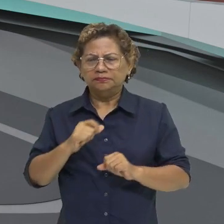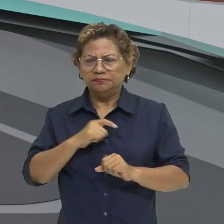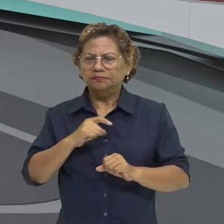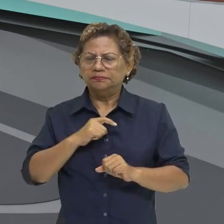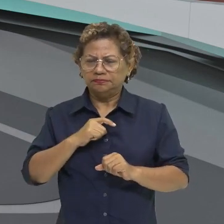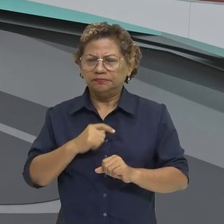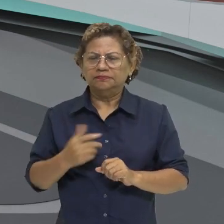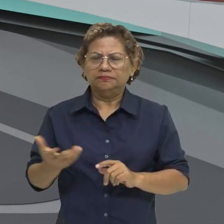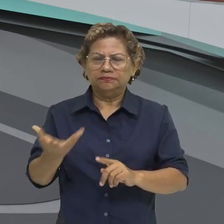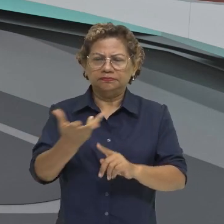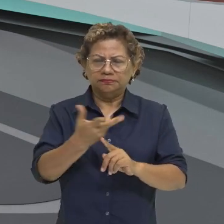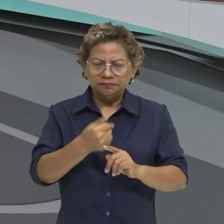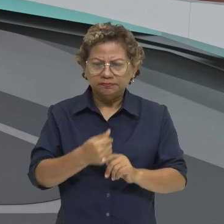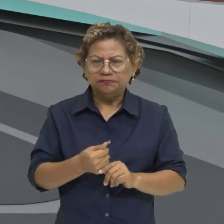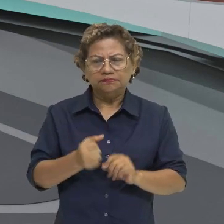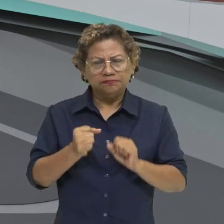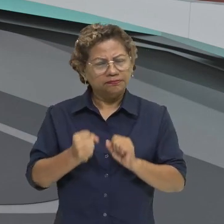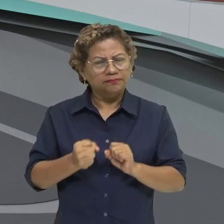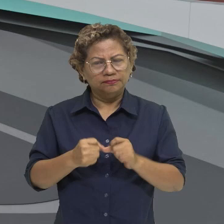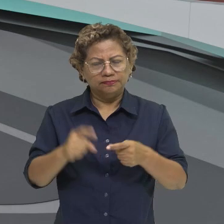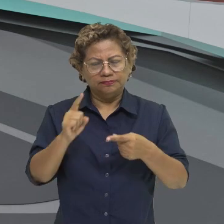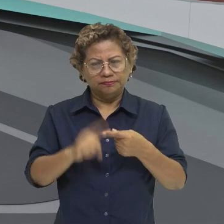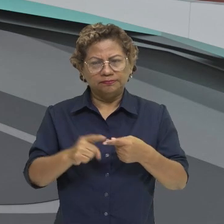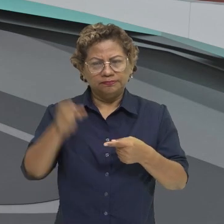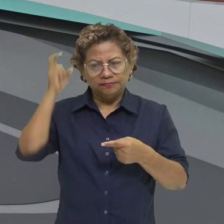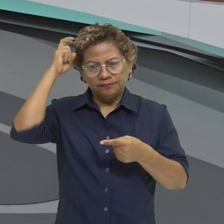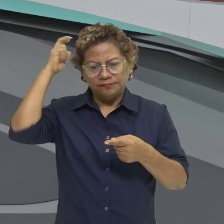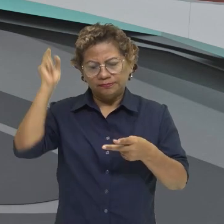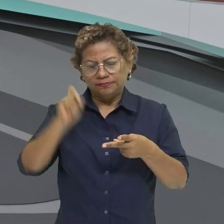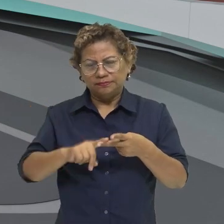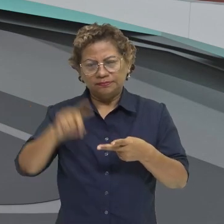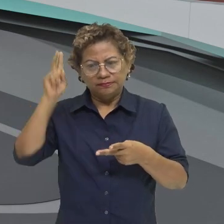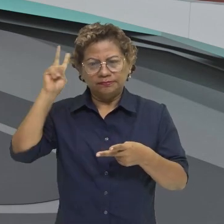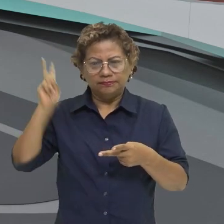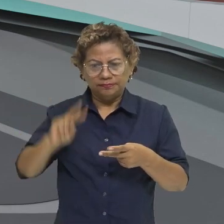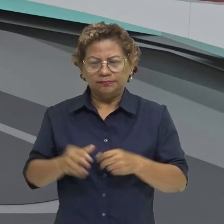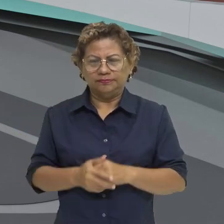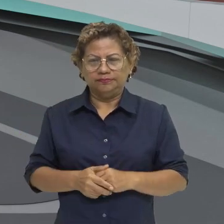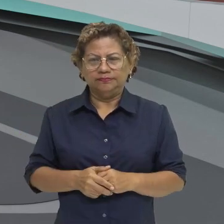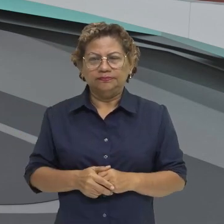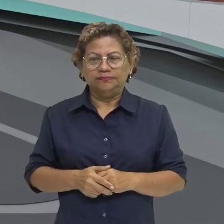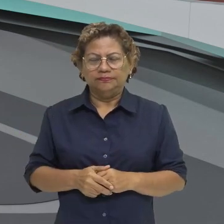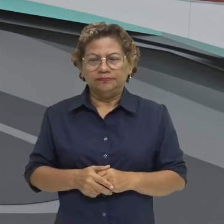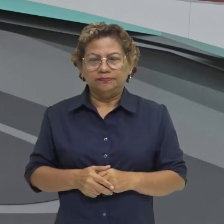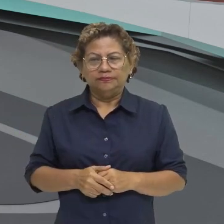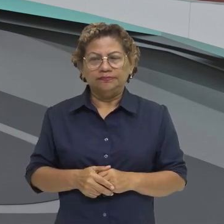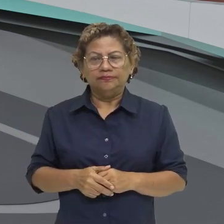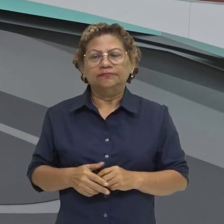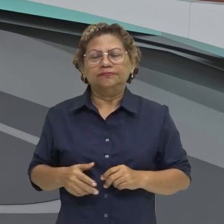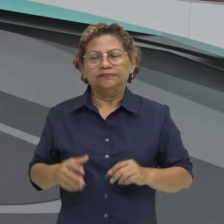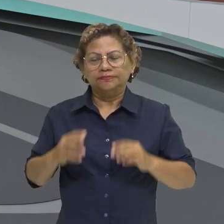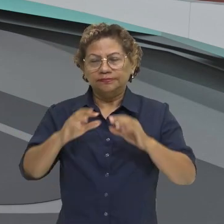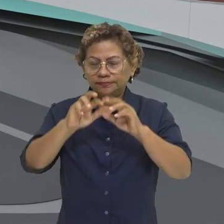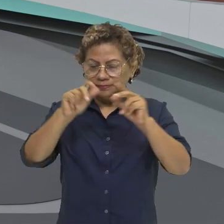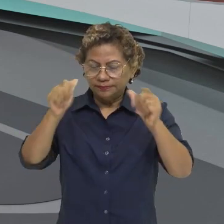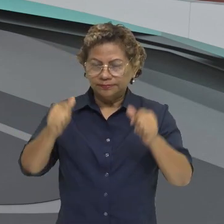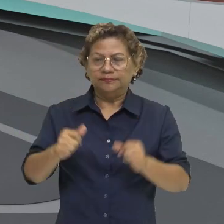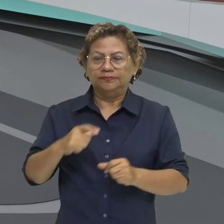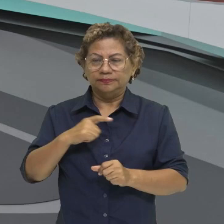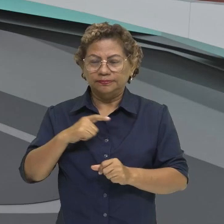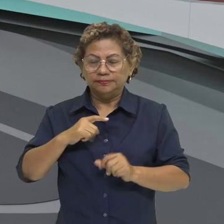da cultura quanto da história, sendo que a arte existe em todas as culturas, em todas